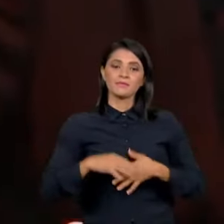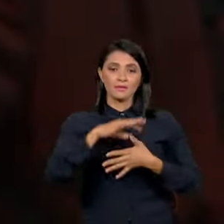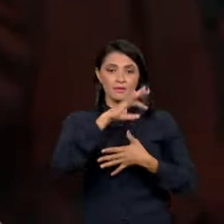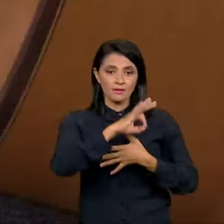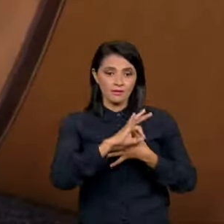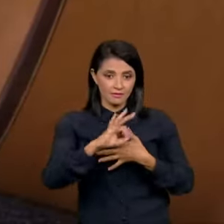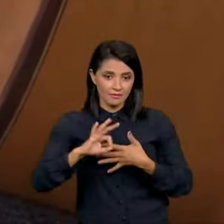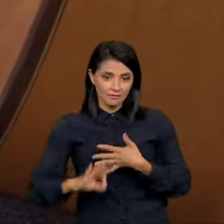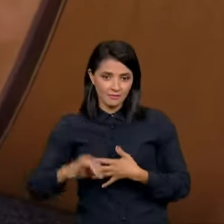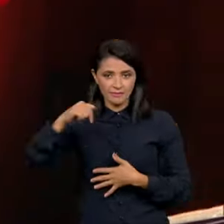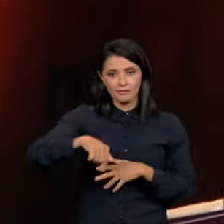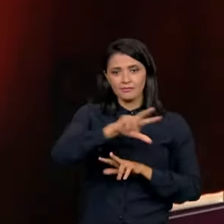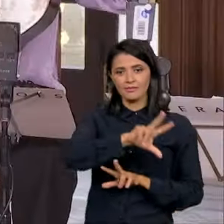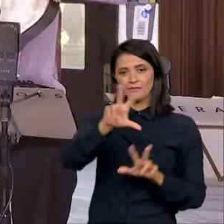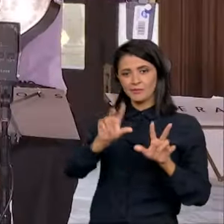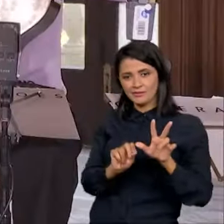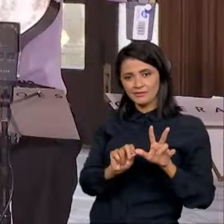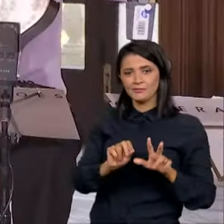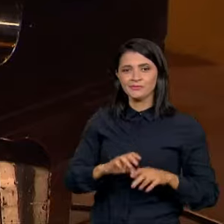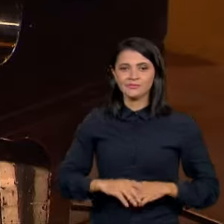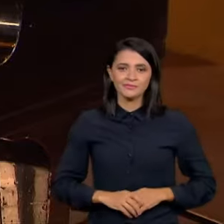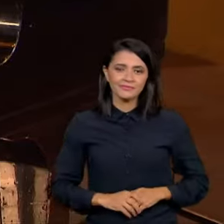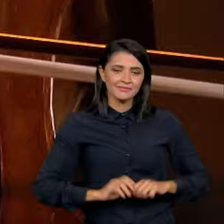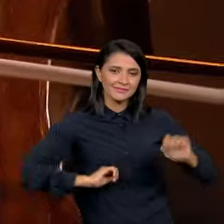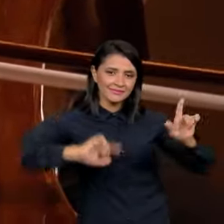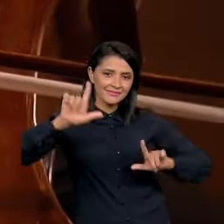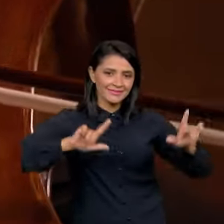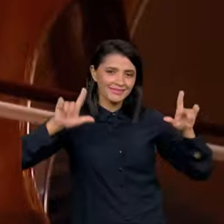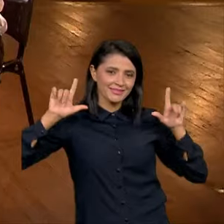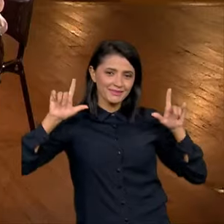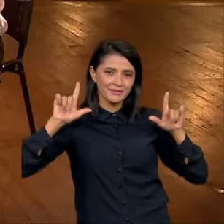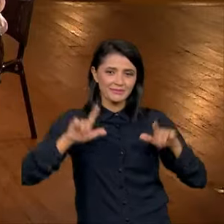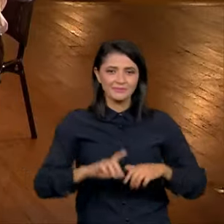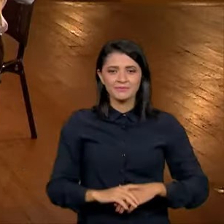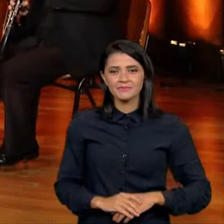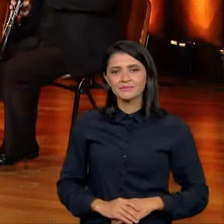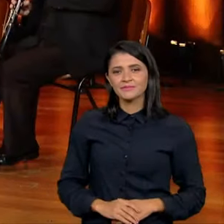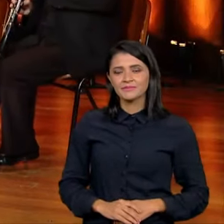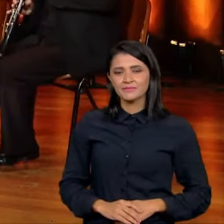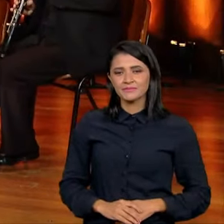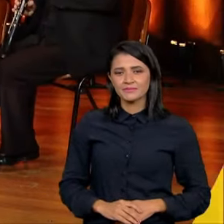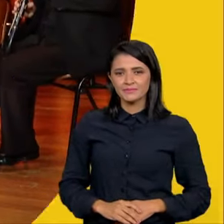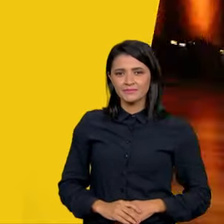Partituras aqui na TV Brasil. A tela da gente.